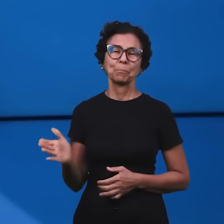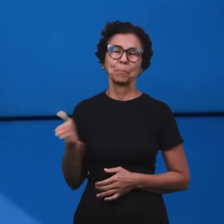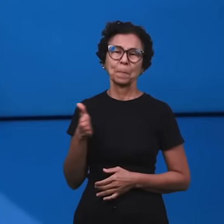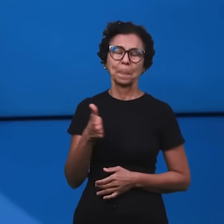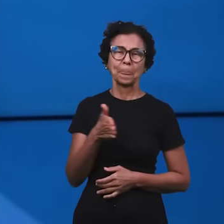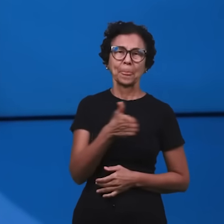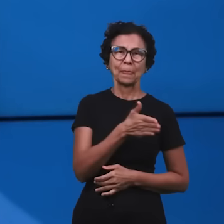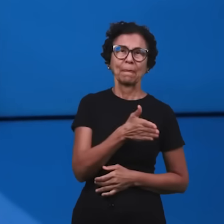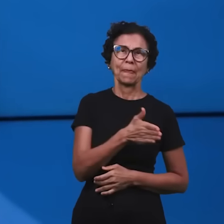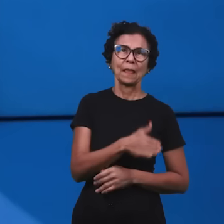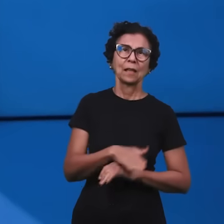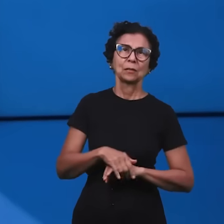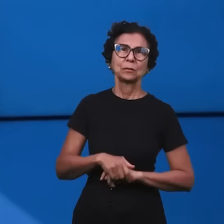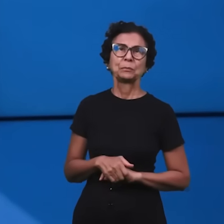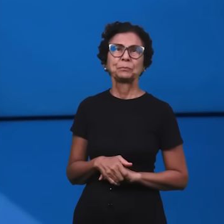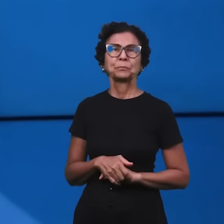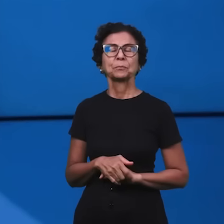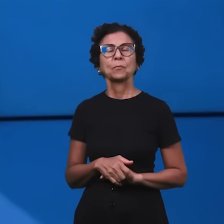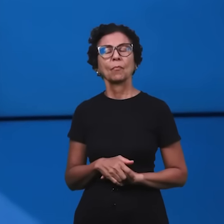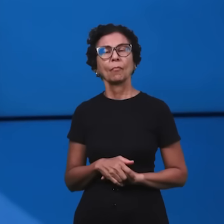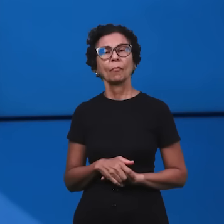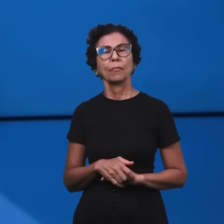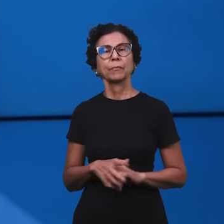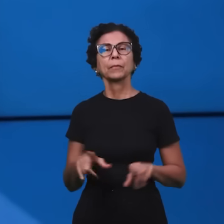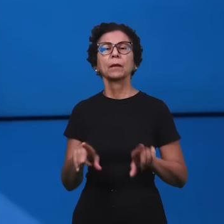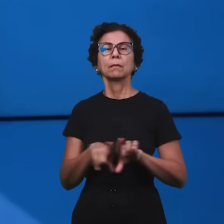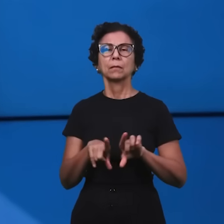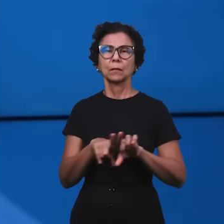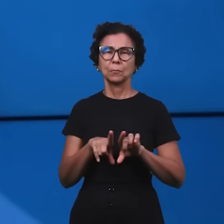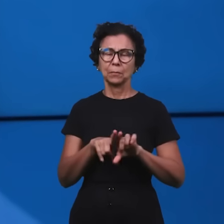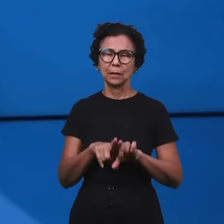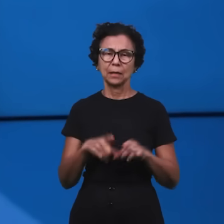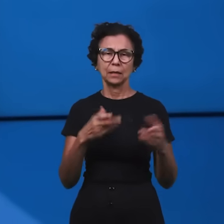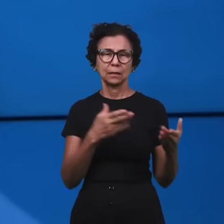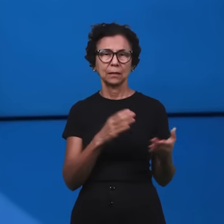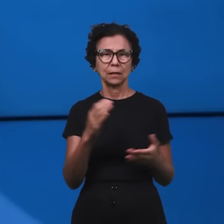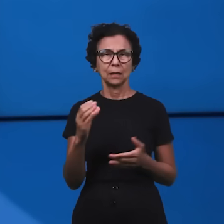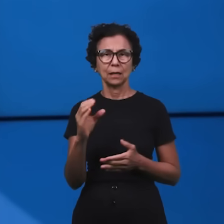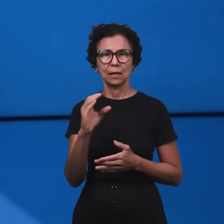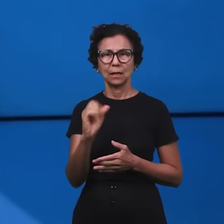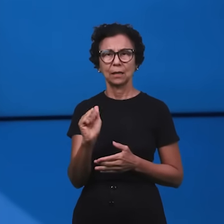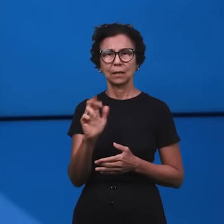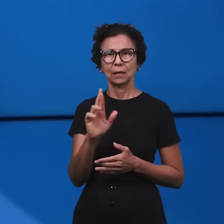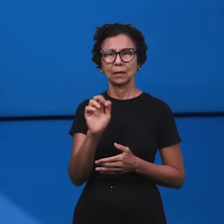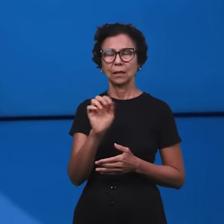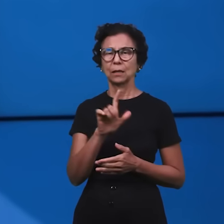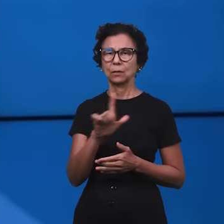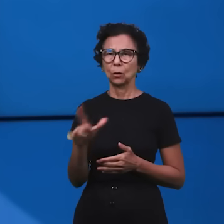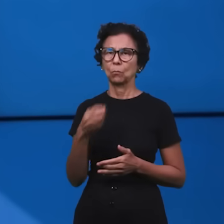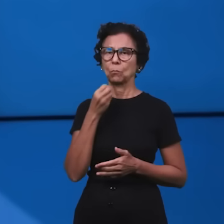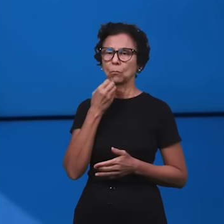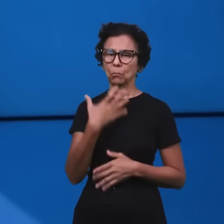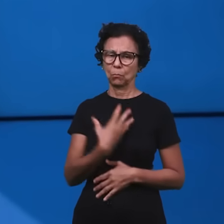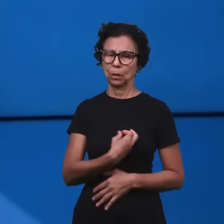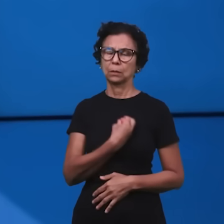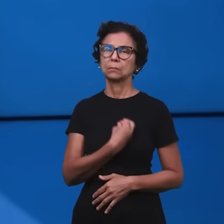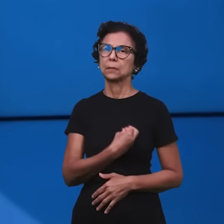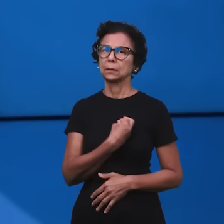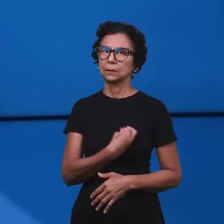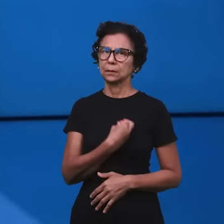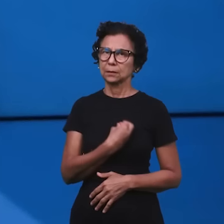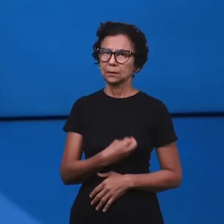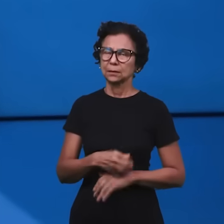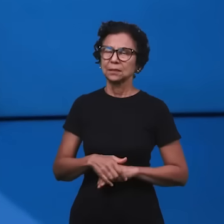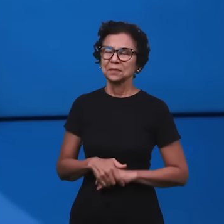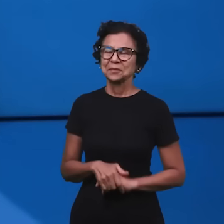dada pela nossa querida lá, Carol. A Carol também participou lá de Teresina e muito bem, Carol, a sua participação, você